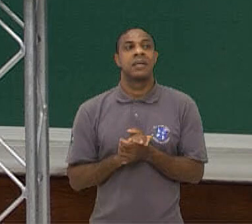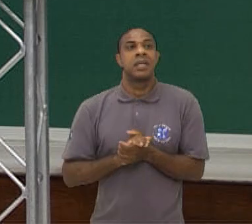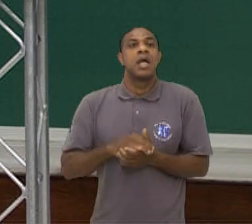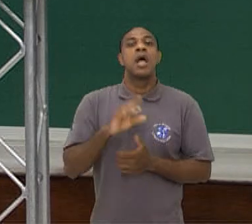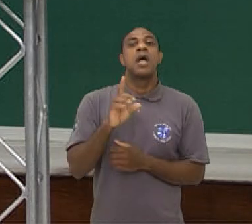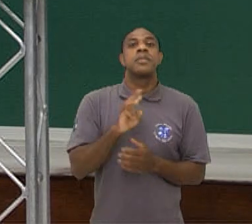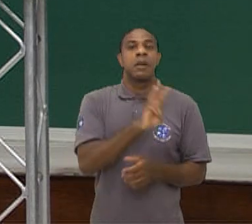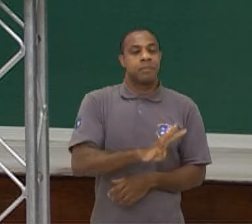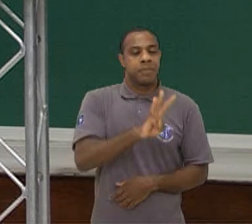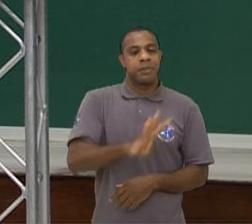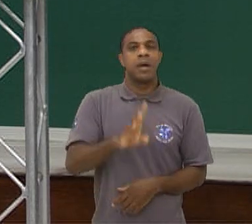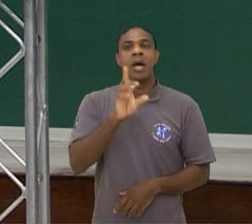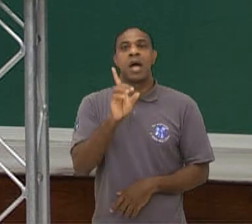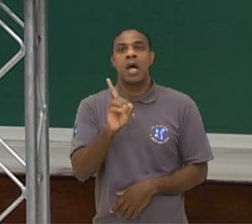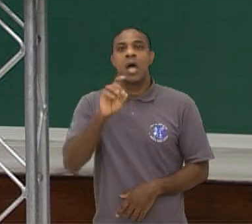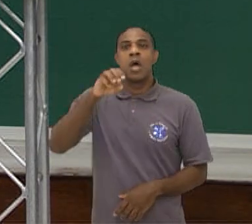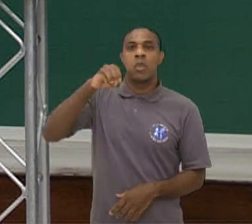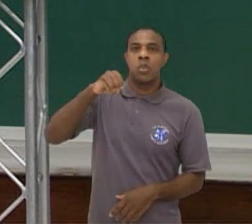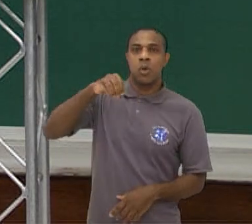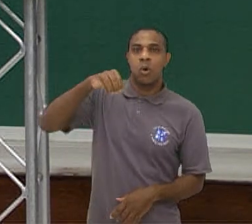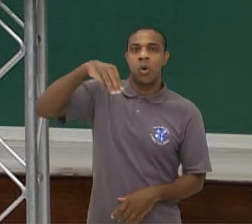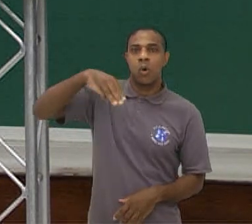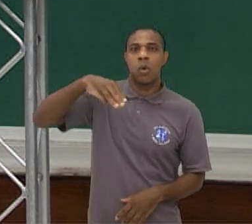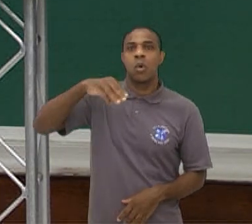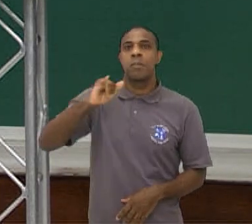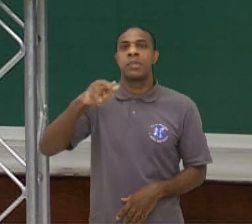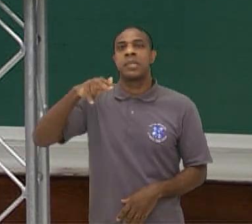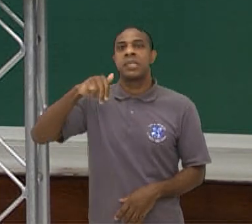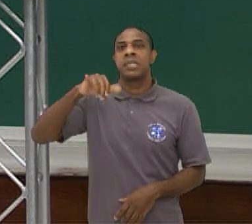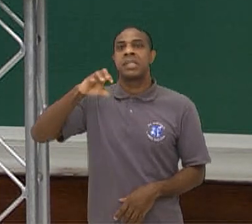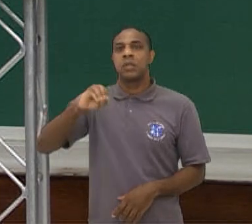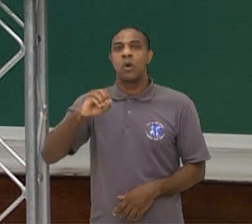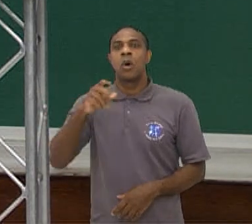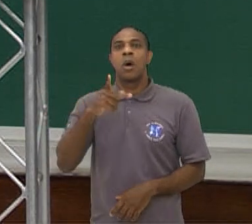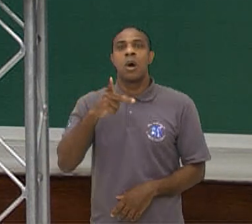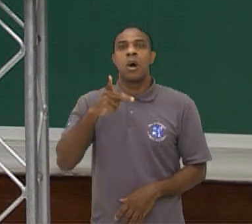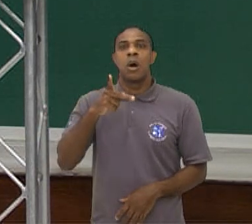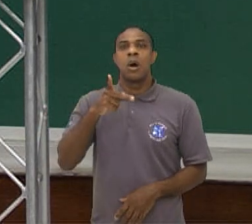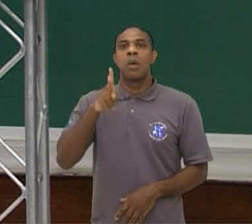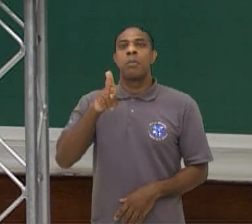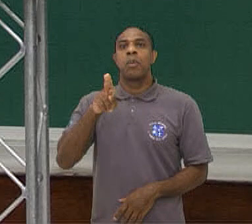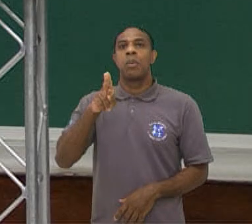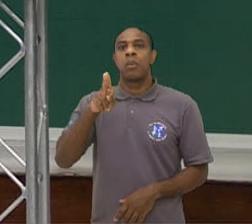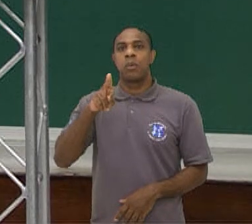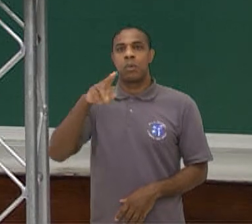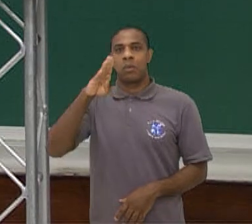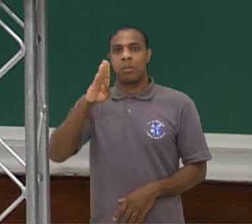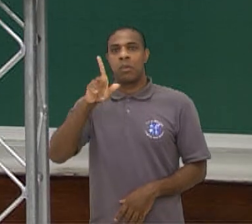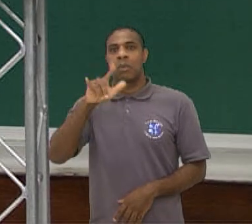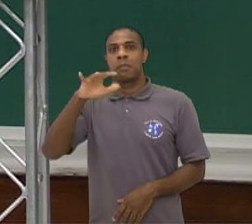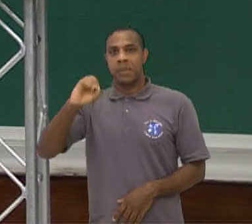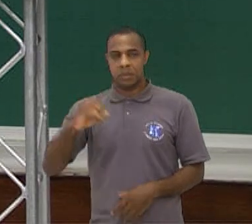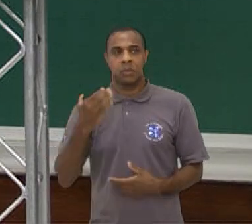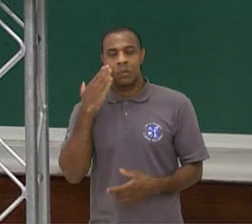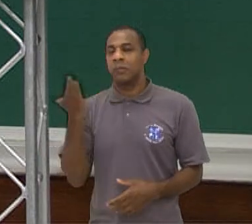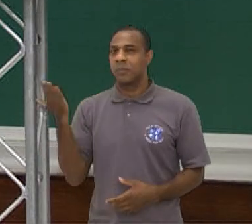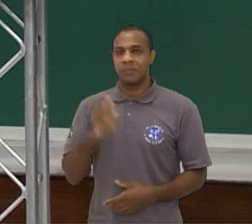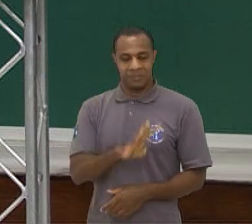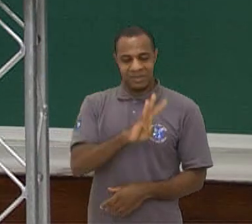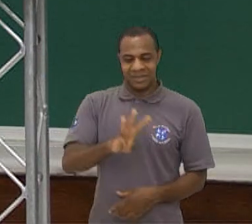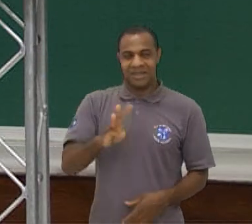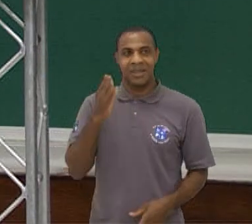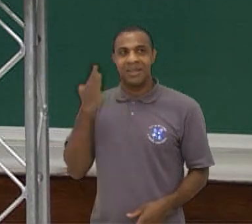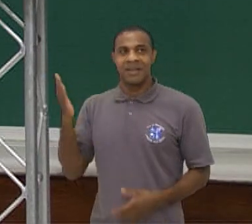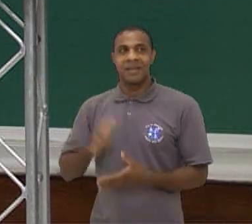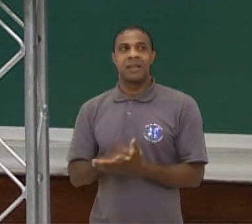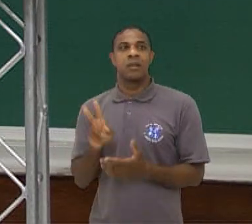Domínio Público, Manifesto Comunista, essa é uma das principais obras de Marx. Ela é bem curta e ela foi feita para os trabalhadores. Se